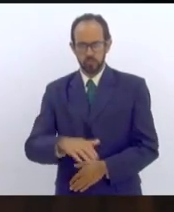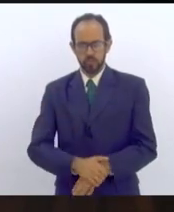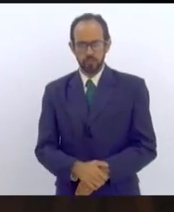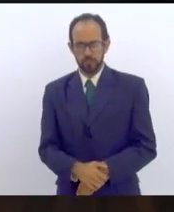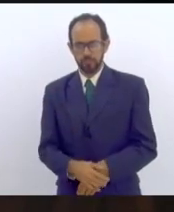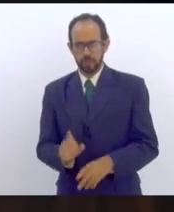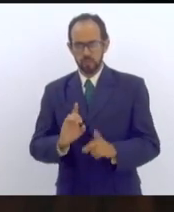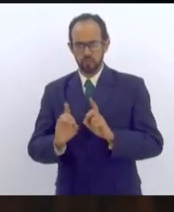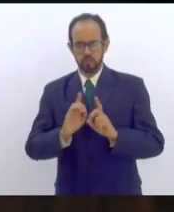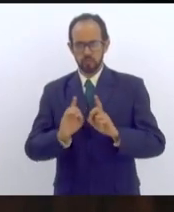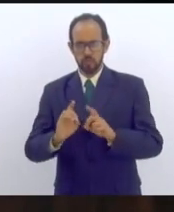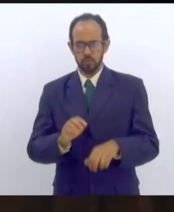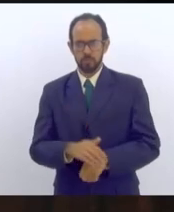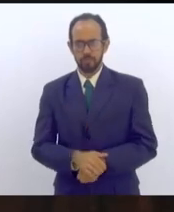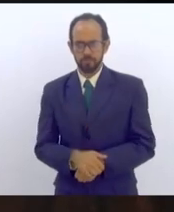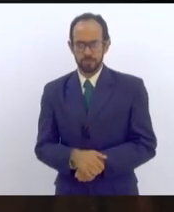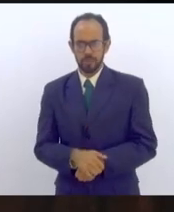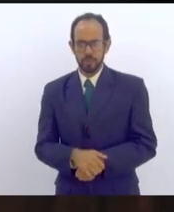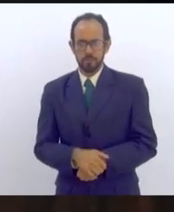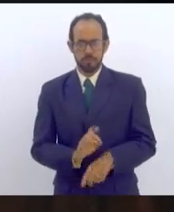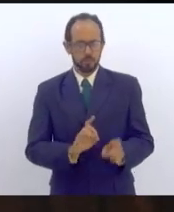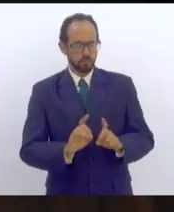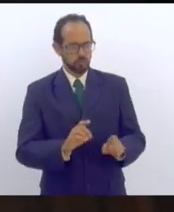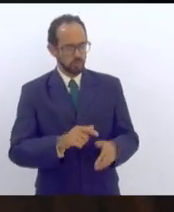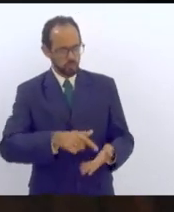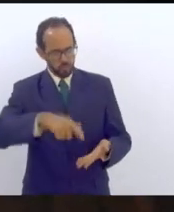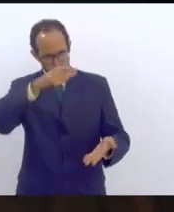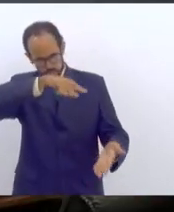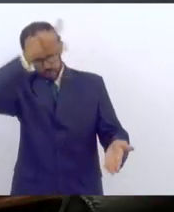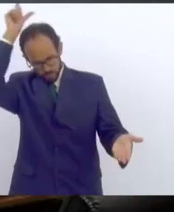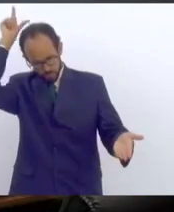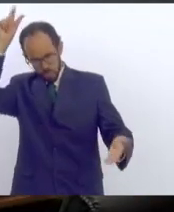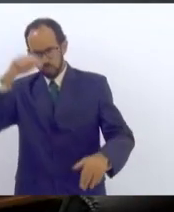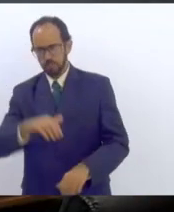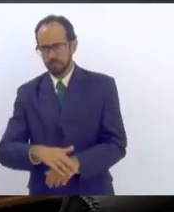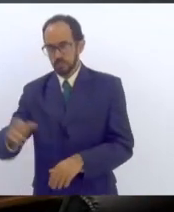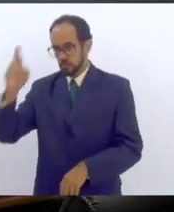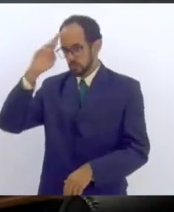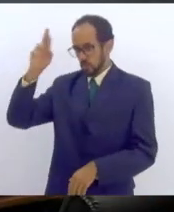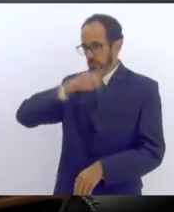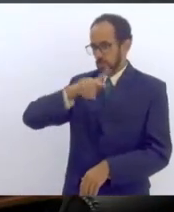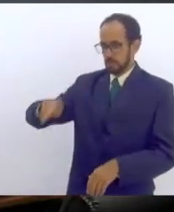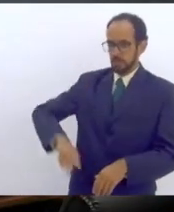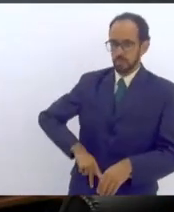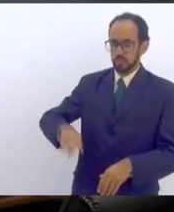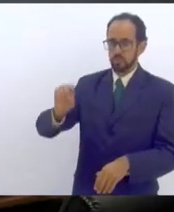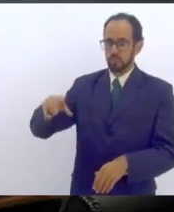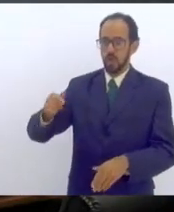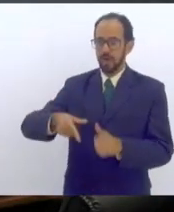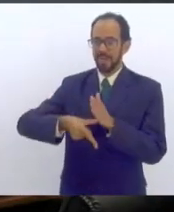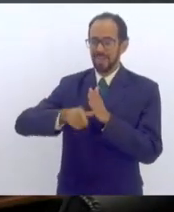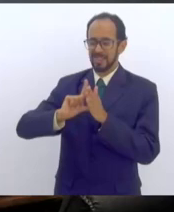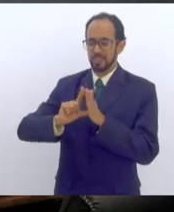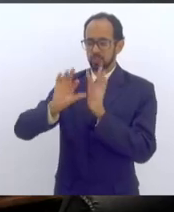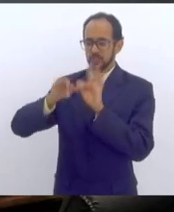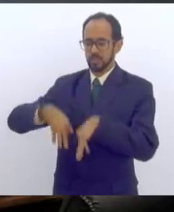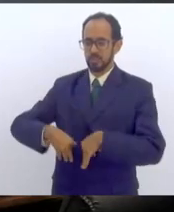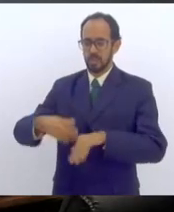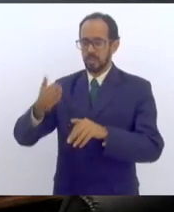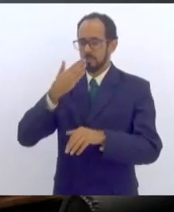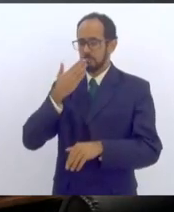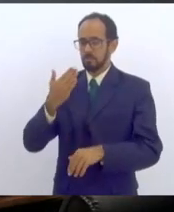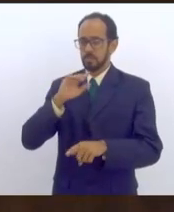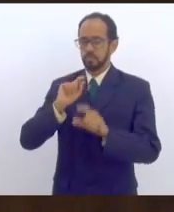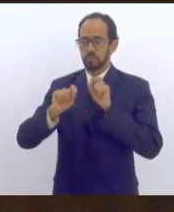Em discussão. Para discutir, deputado Luiz Paulo. Não, presidente, eu só pedi, antes de só terminar, pedi